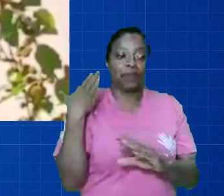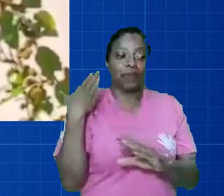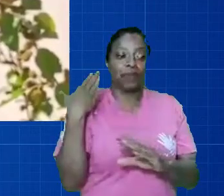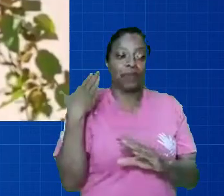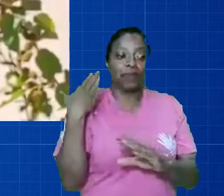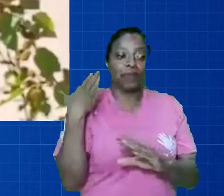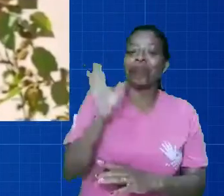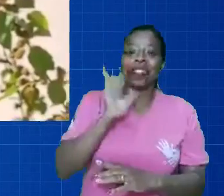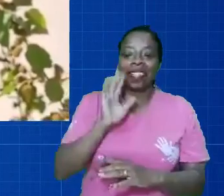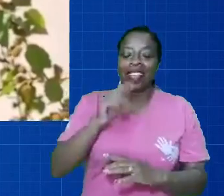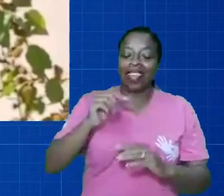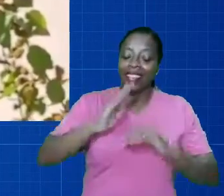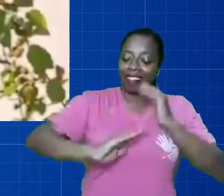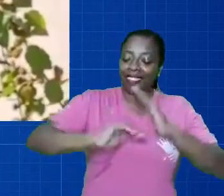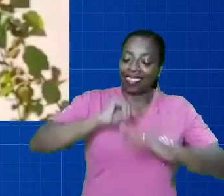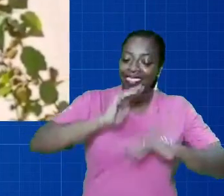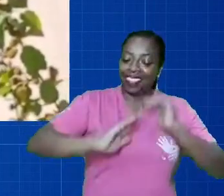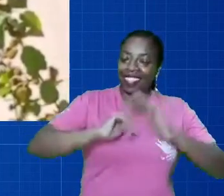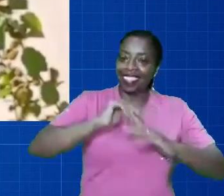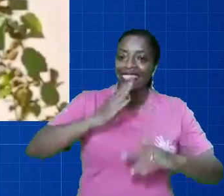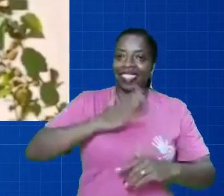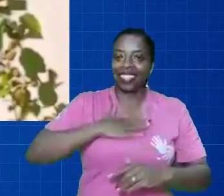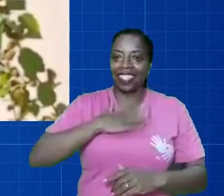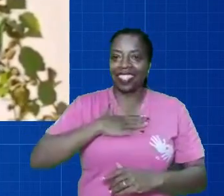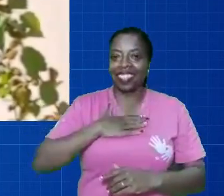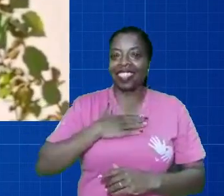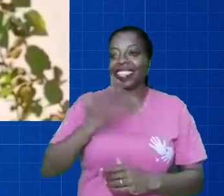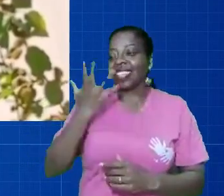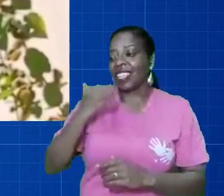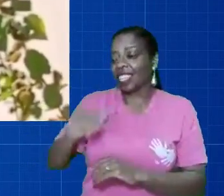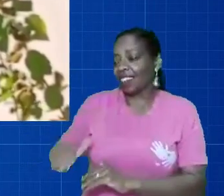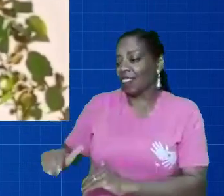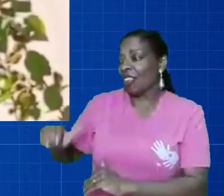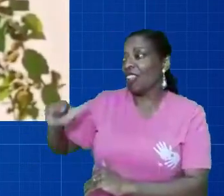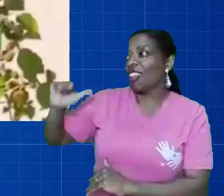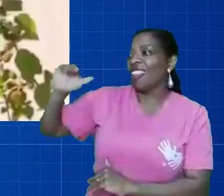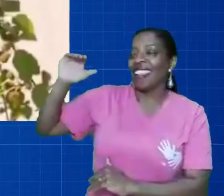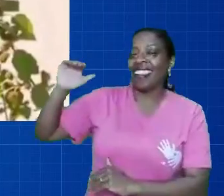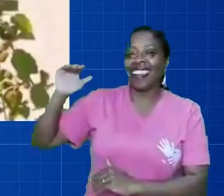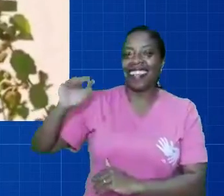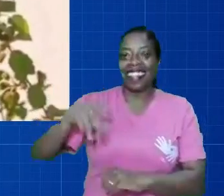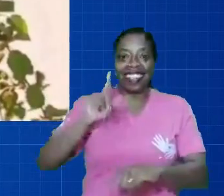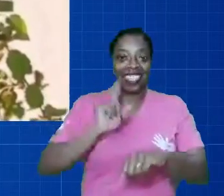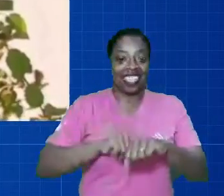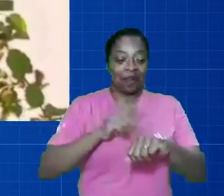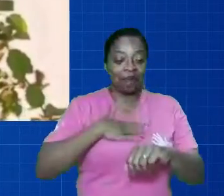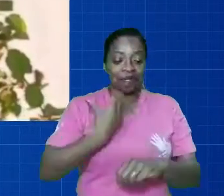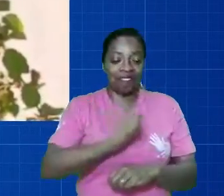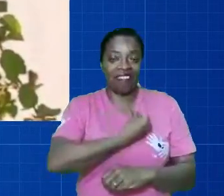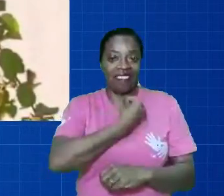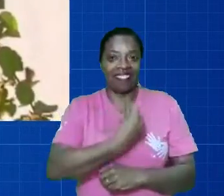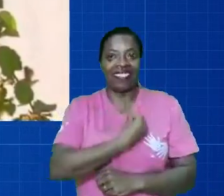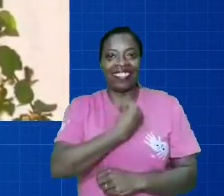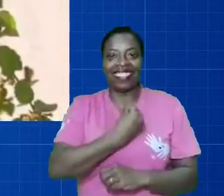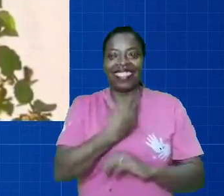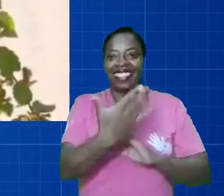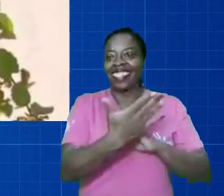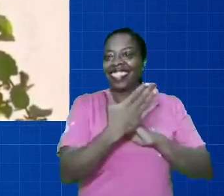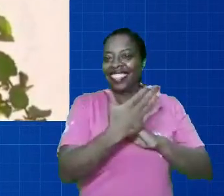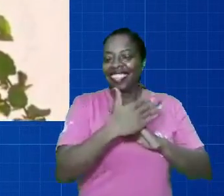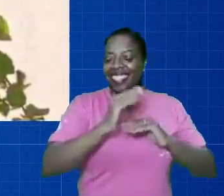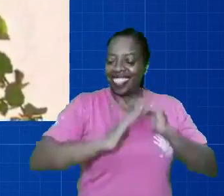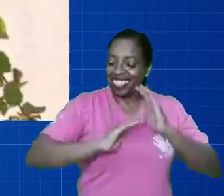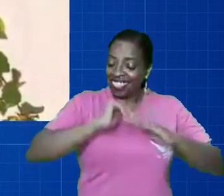né, daquele momento. Me contribuiu muito para a formação da pessoa que eu sou, né? Eu acredito muito nisso.